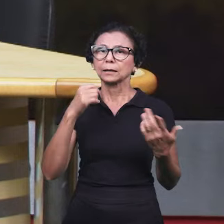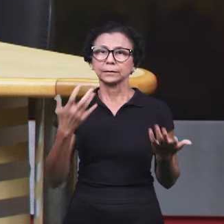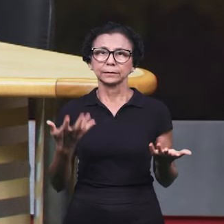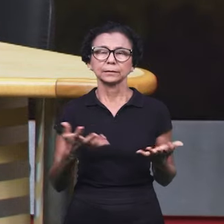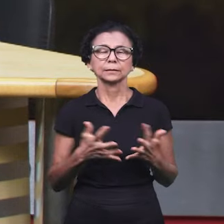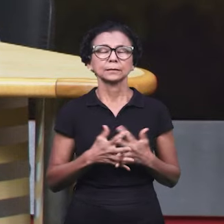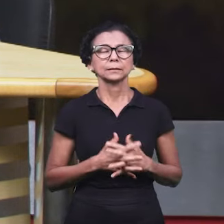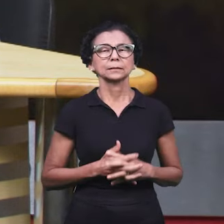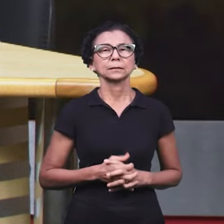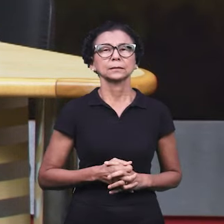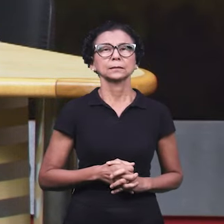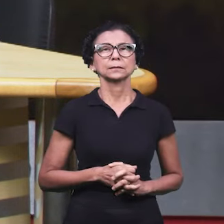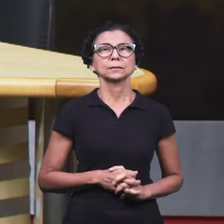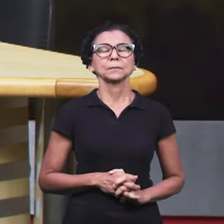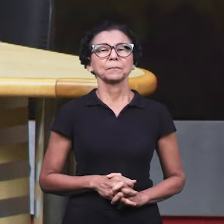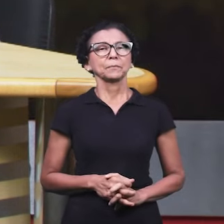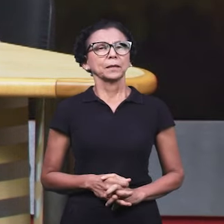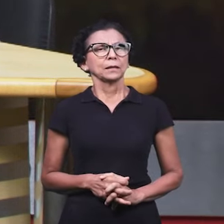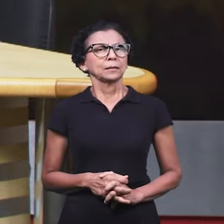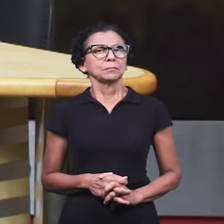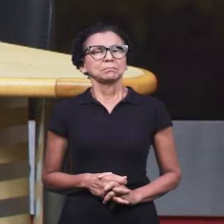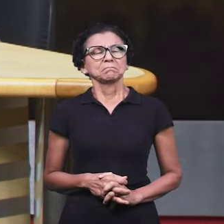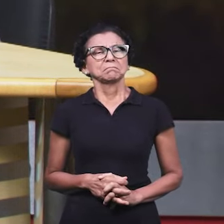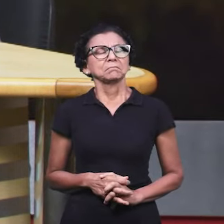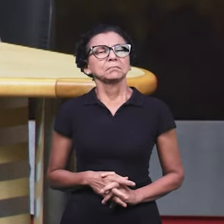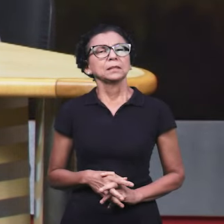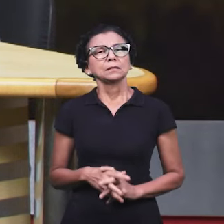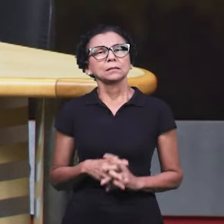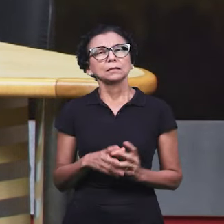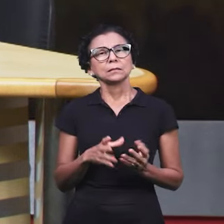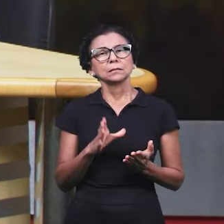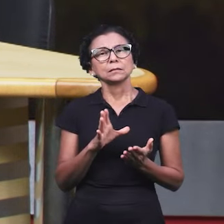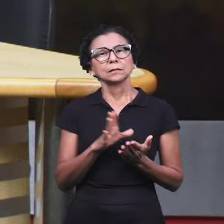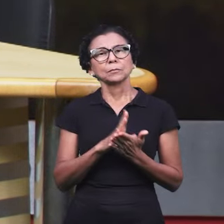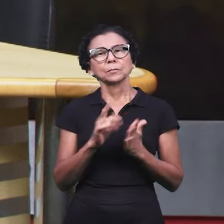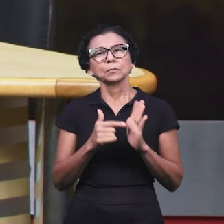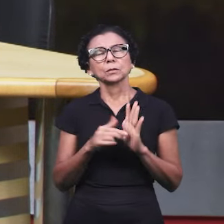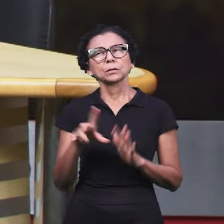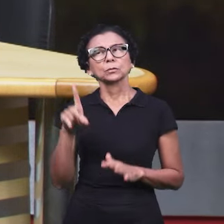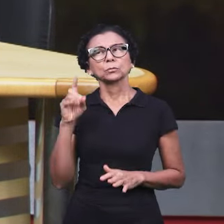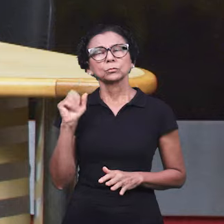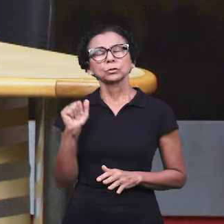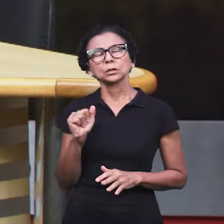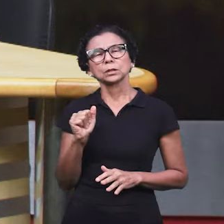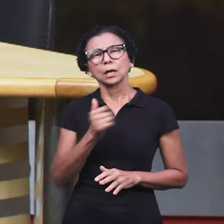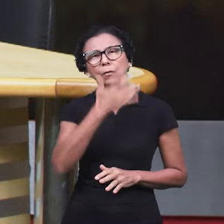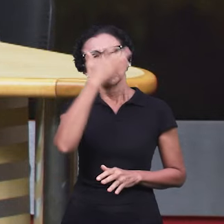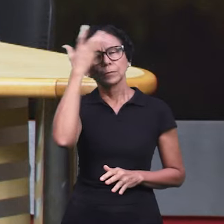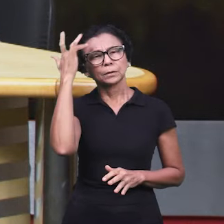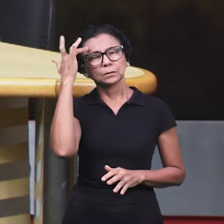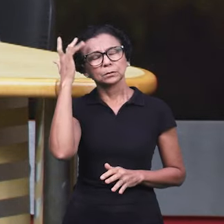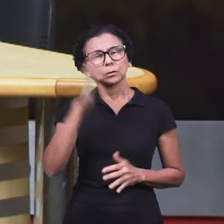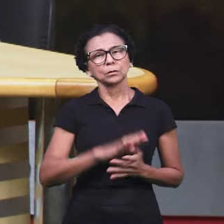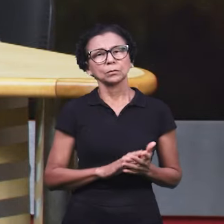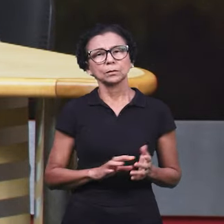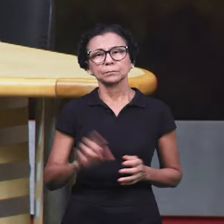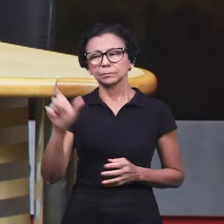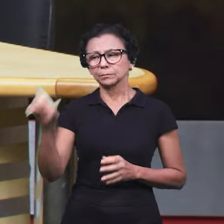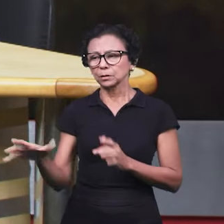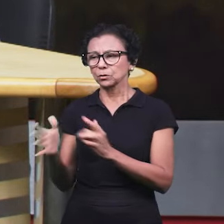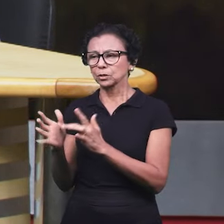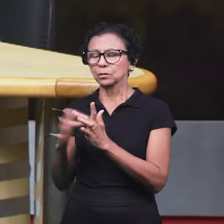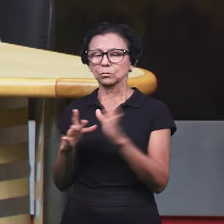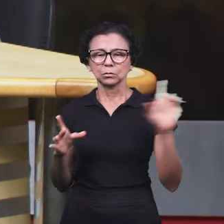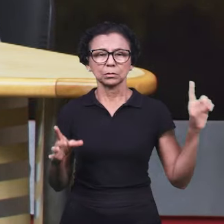Jesus ass tua família tá aí né e ele estabelece ali os Marcos os limites para ser família dele é